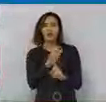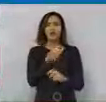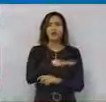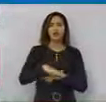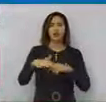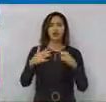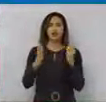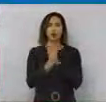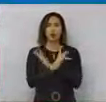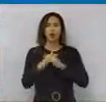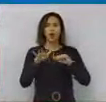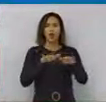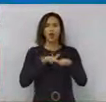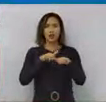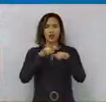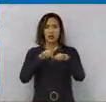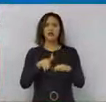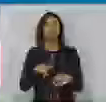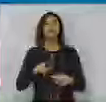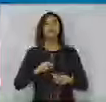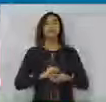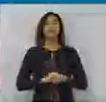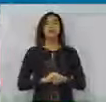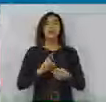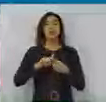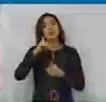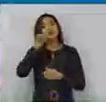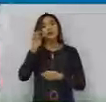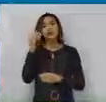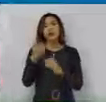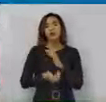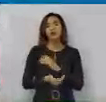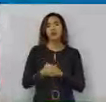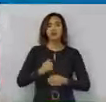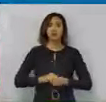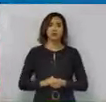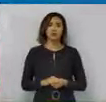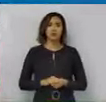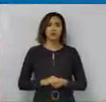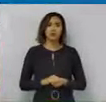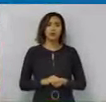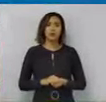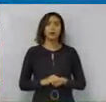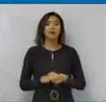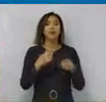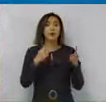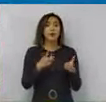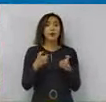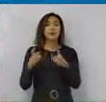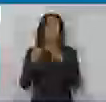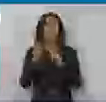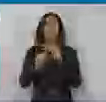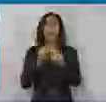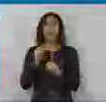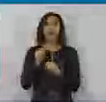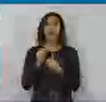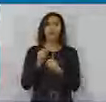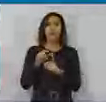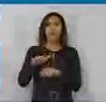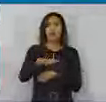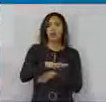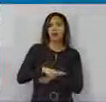quando possível, no caso do projeto de perdas, através do método não destrutivo. Identificamos no entorno, né, no raio